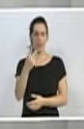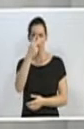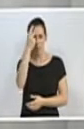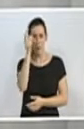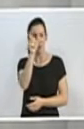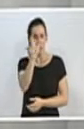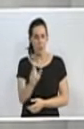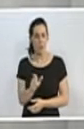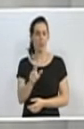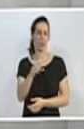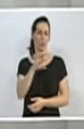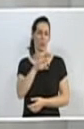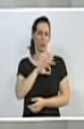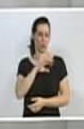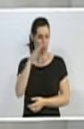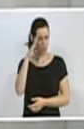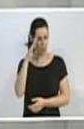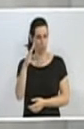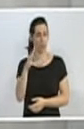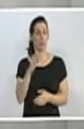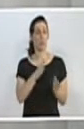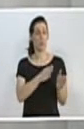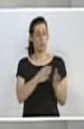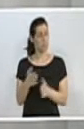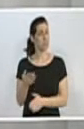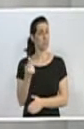Já naquela época,